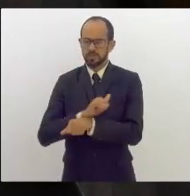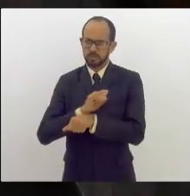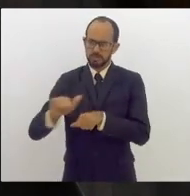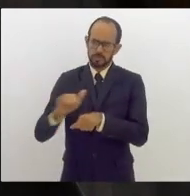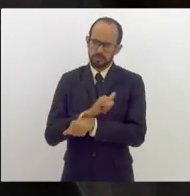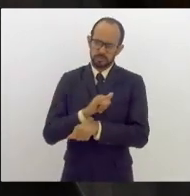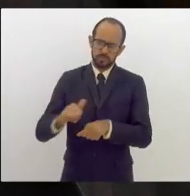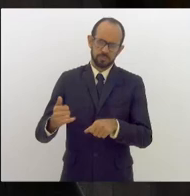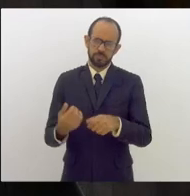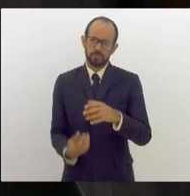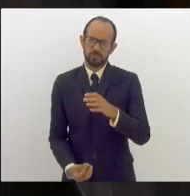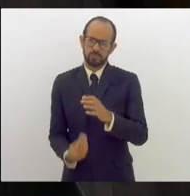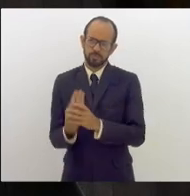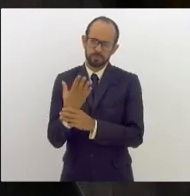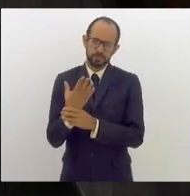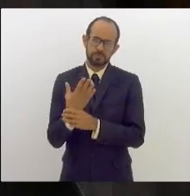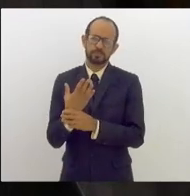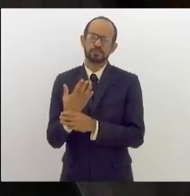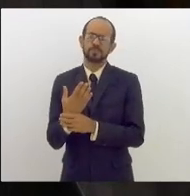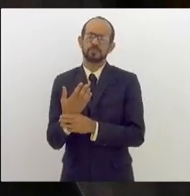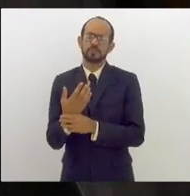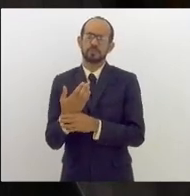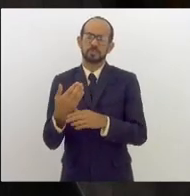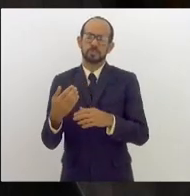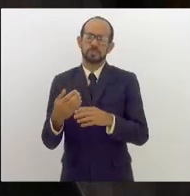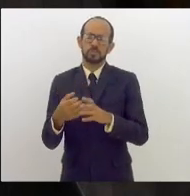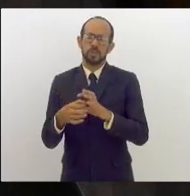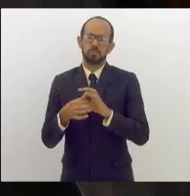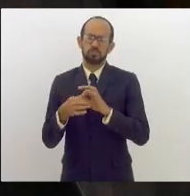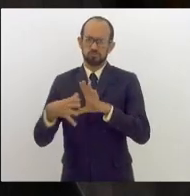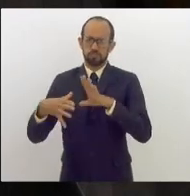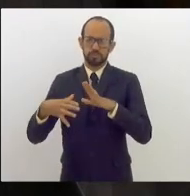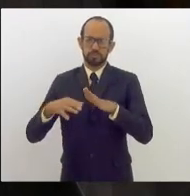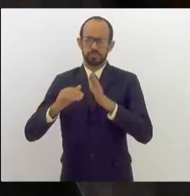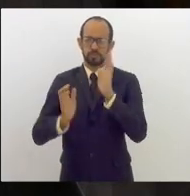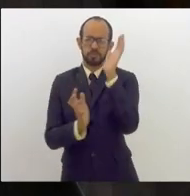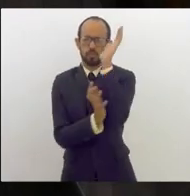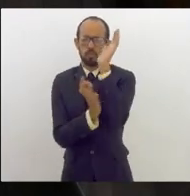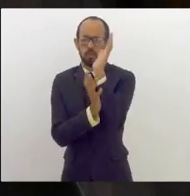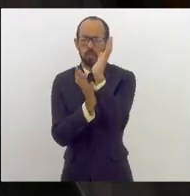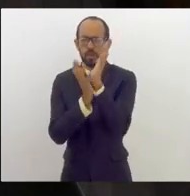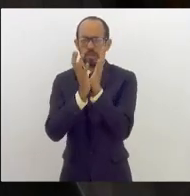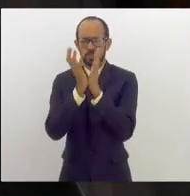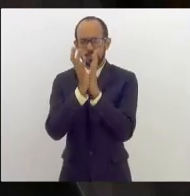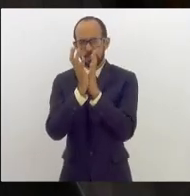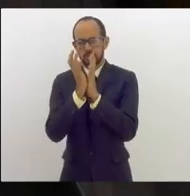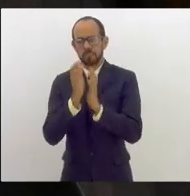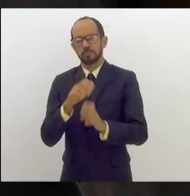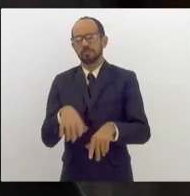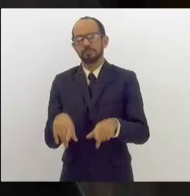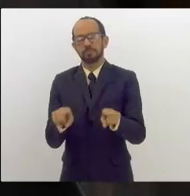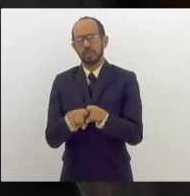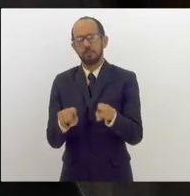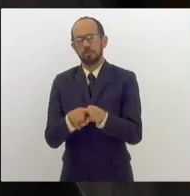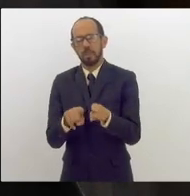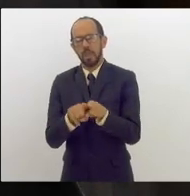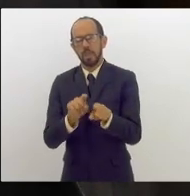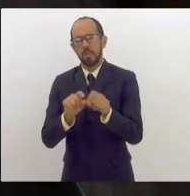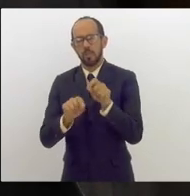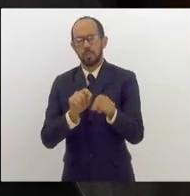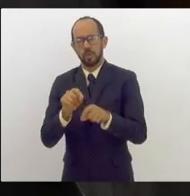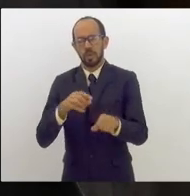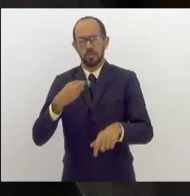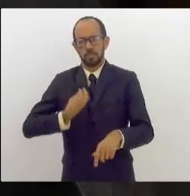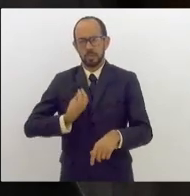estratégia na definição das estratégias na ruptura ali das entraves burocráticos assim como a presença também